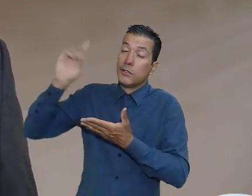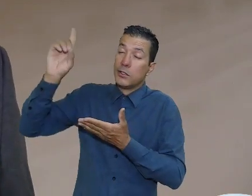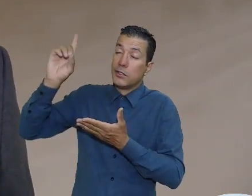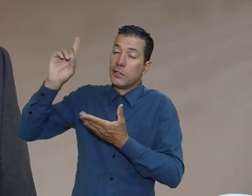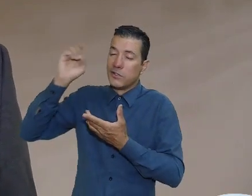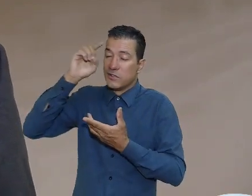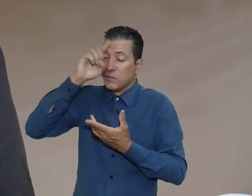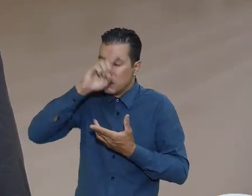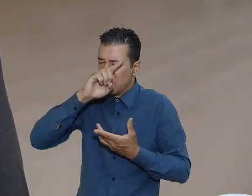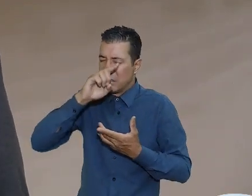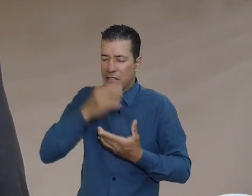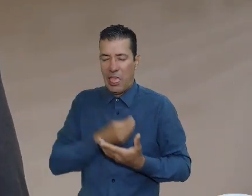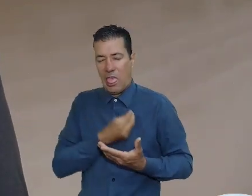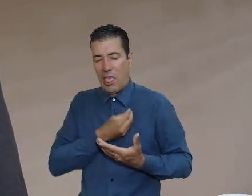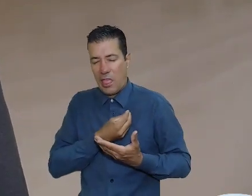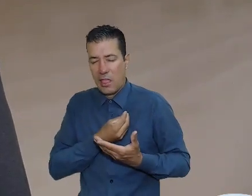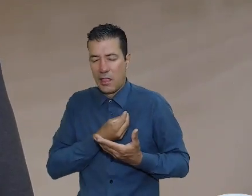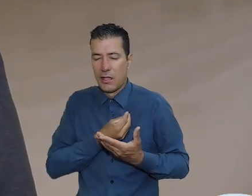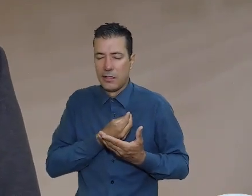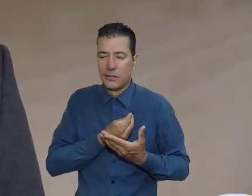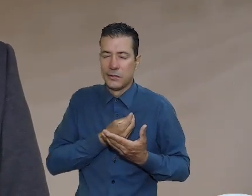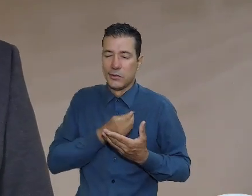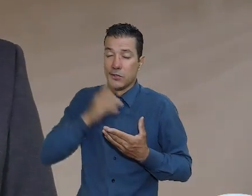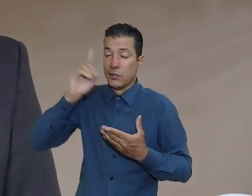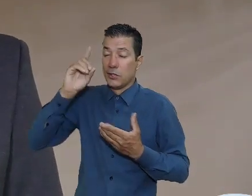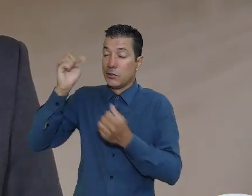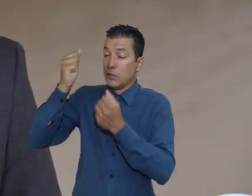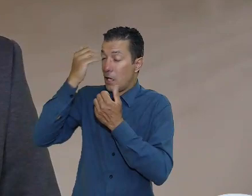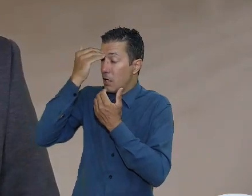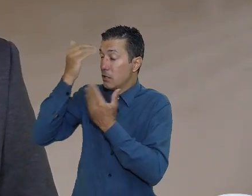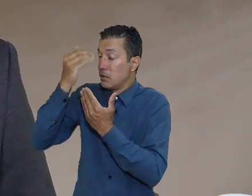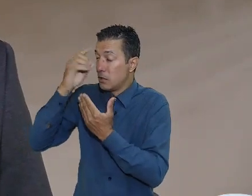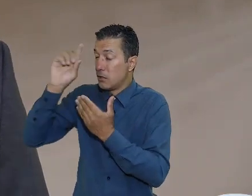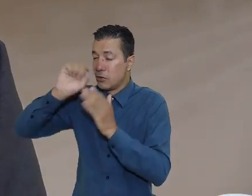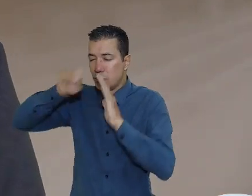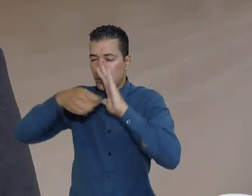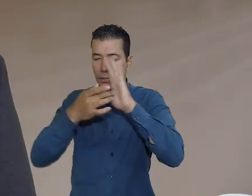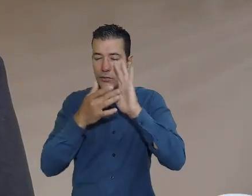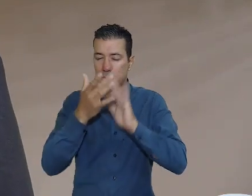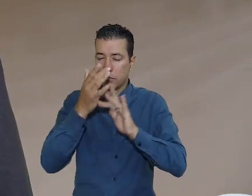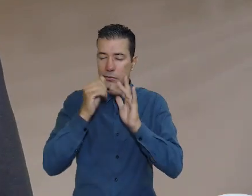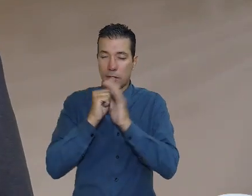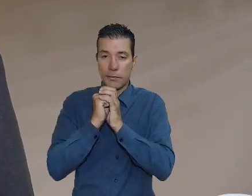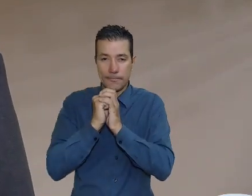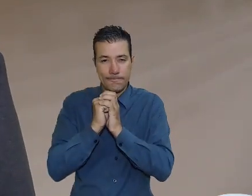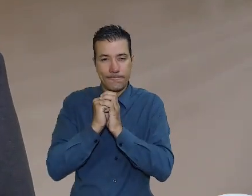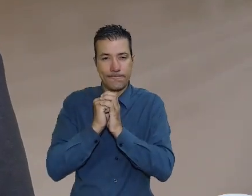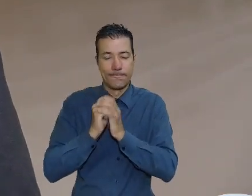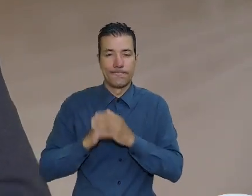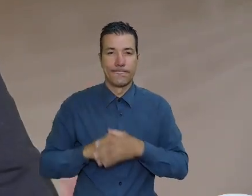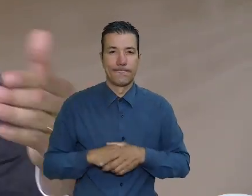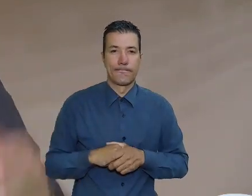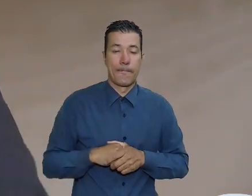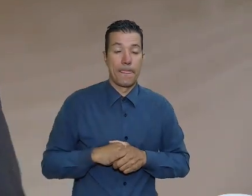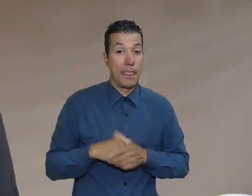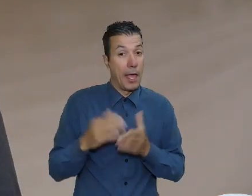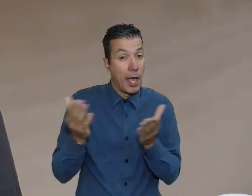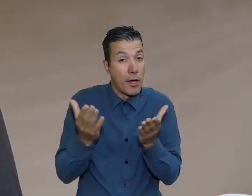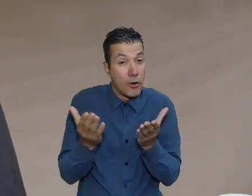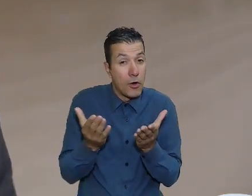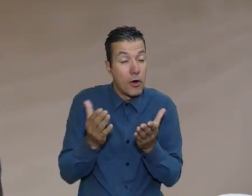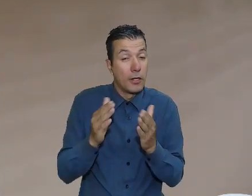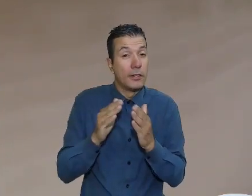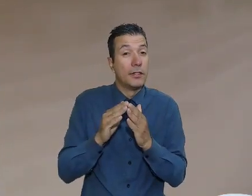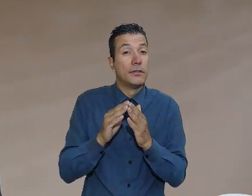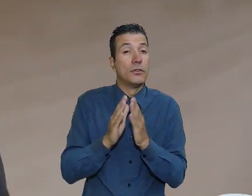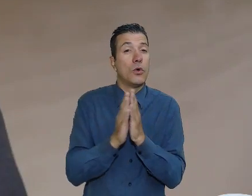de dificuldade. Que o Senhor, então, esteja conosco. Agradecemos em nome de Jesus. Amém. Chegou a hora de